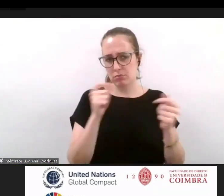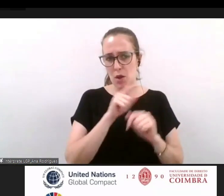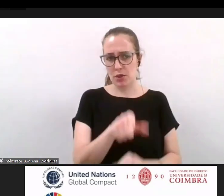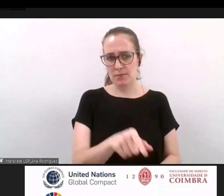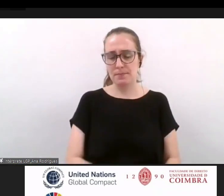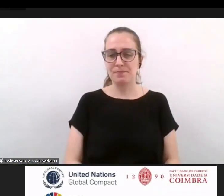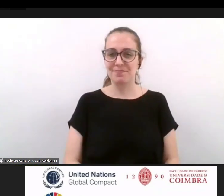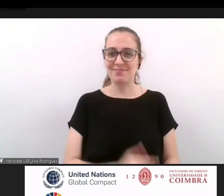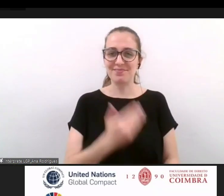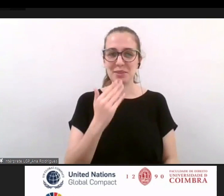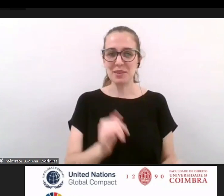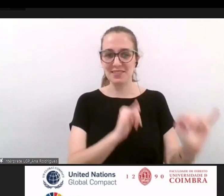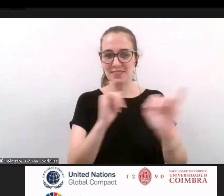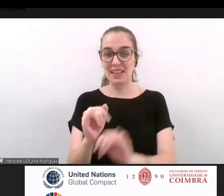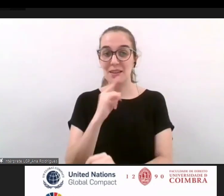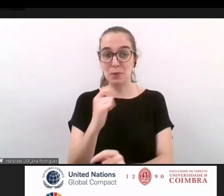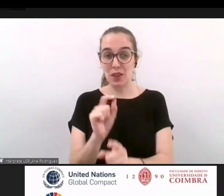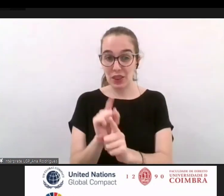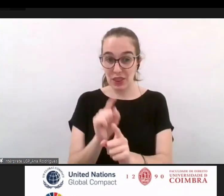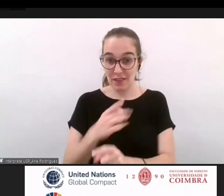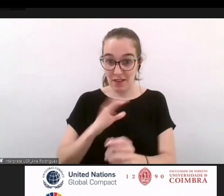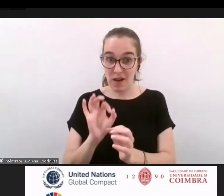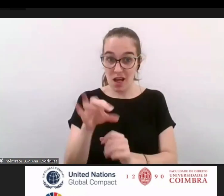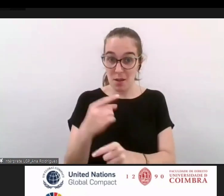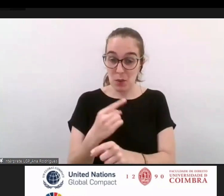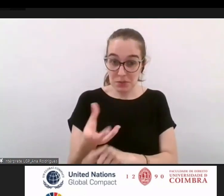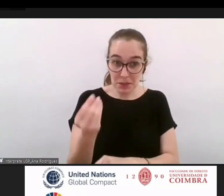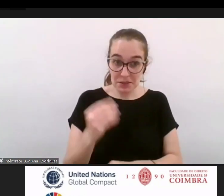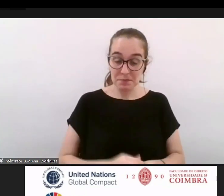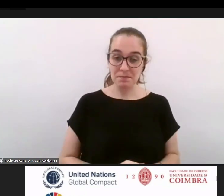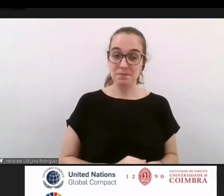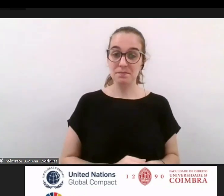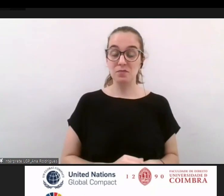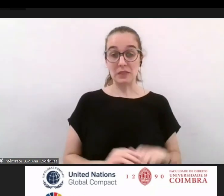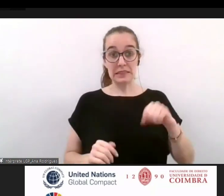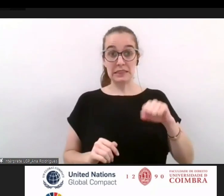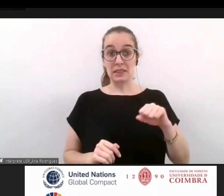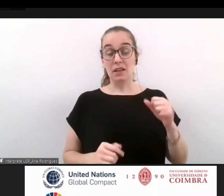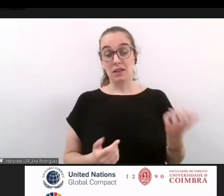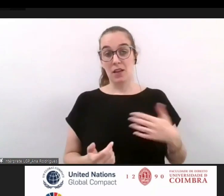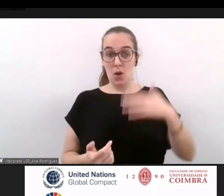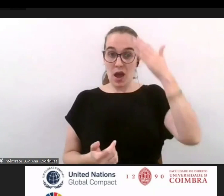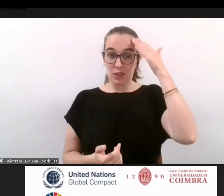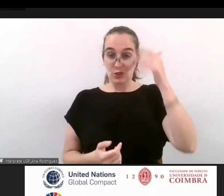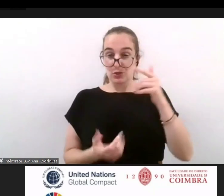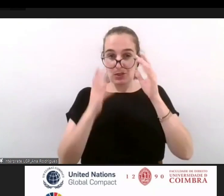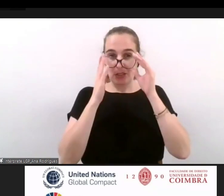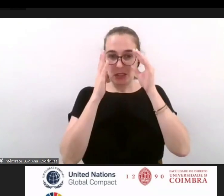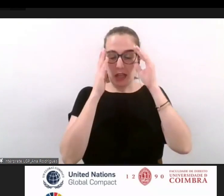Muito obrigado. Alexandre Severino, relativamente a esta questão, não sei se tem algo que gostasse de acrescentar. Sim, eu acho que também ao